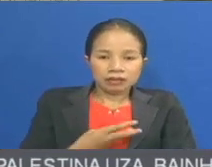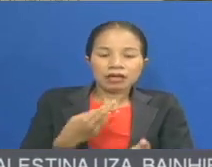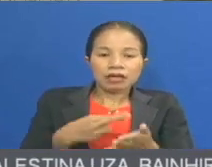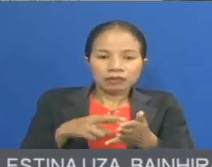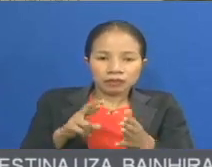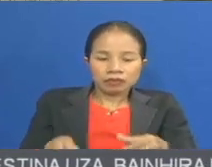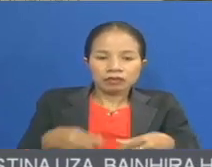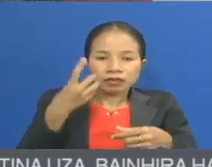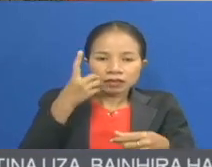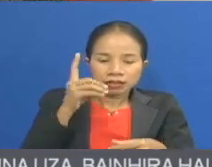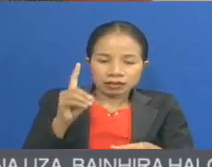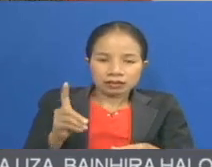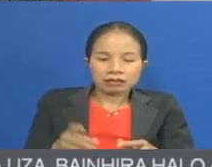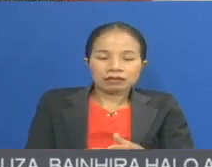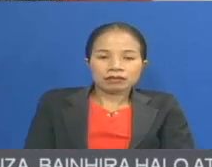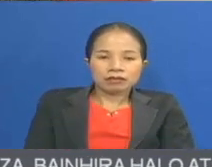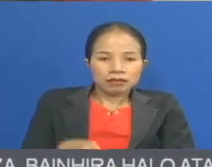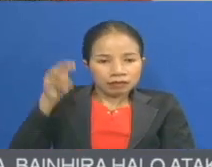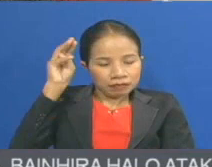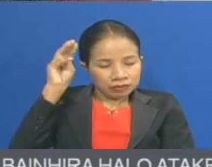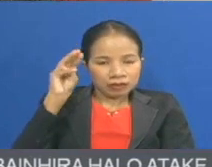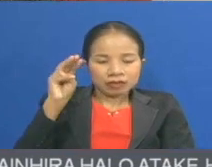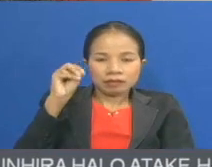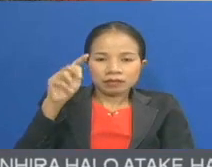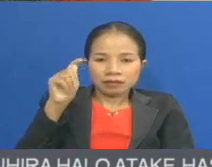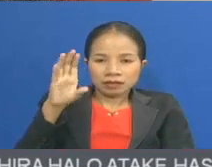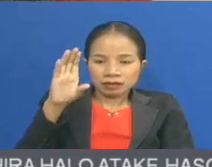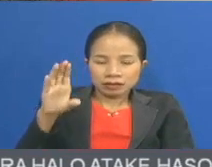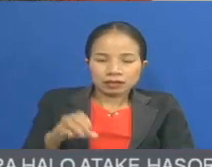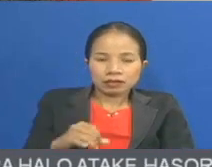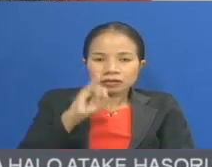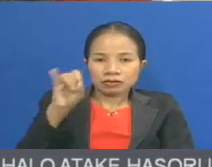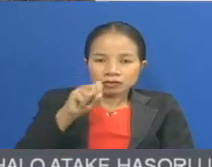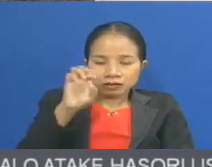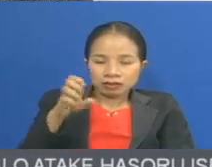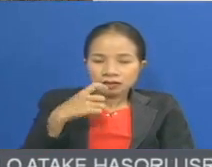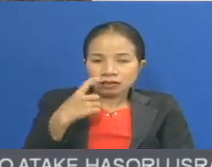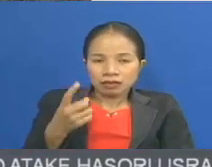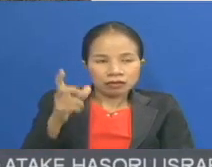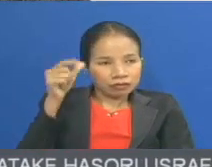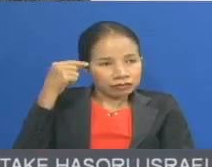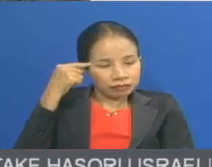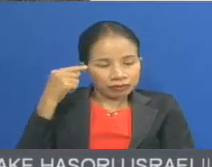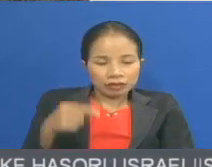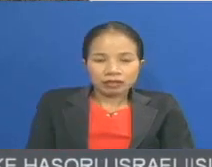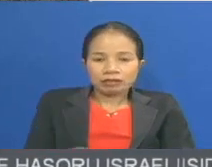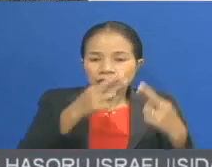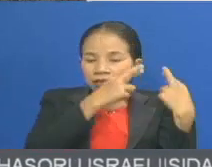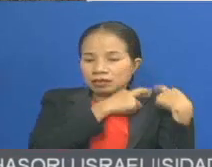atribui declaração de benefício. Ministro Transporte e no Comunicação José Agostinho da Silva afirma, governo na posição